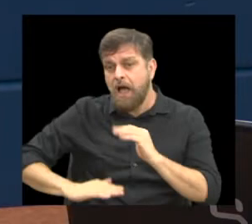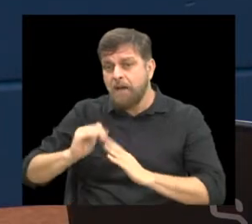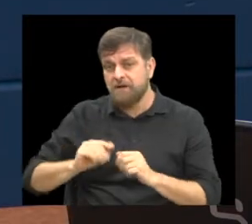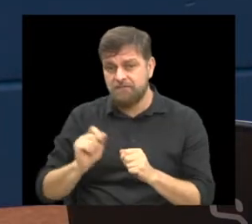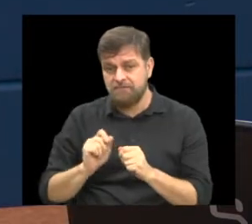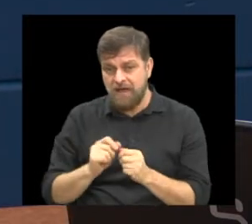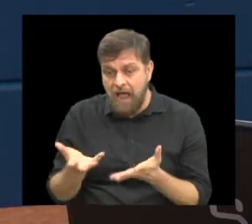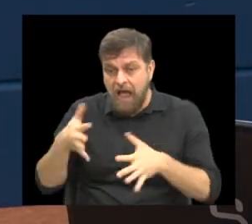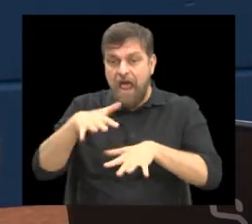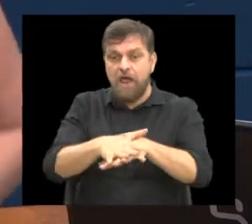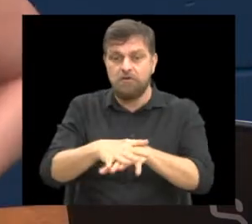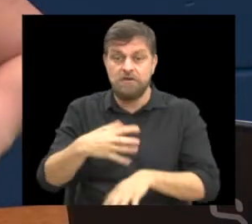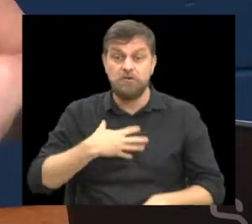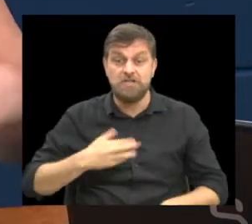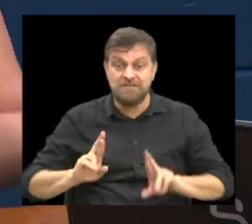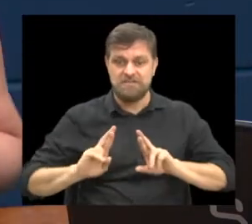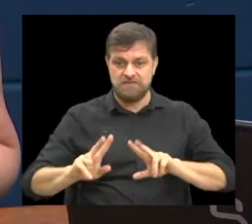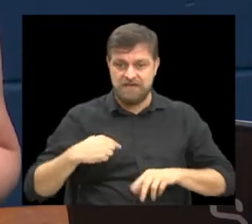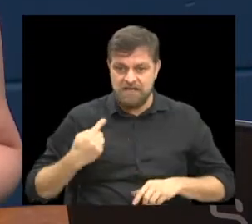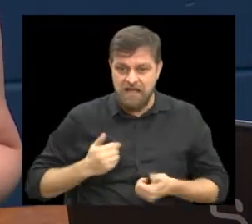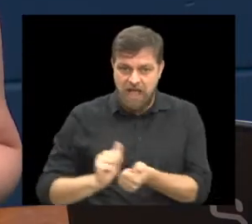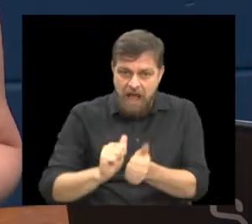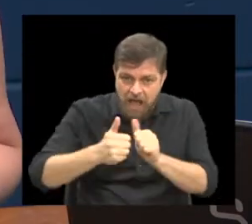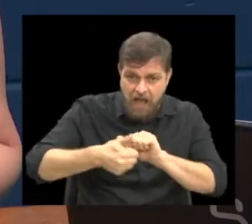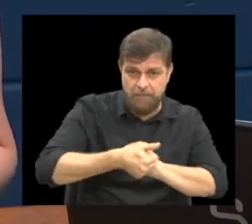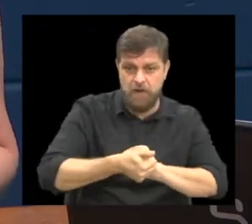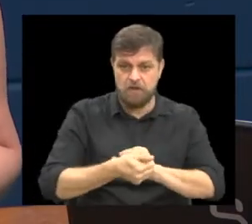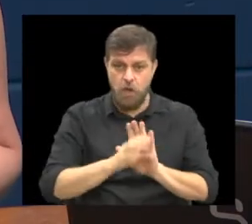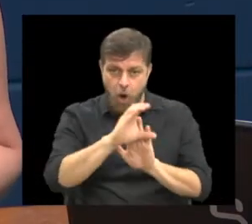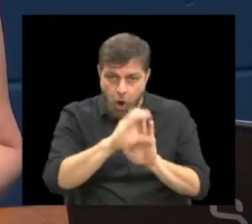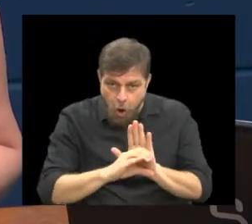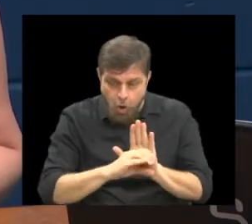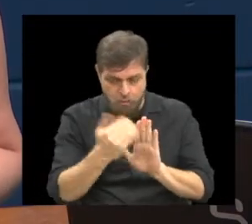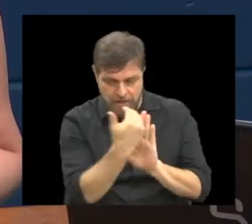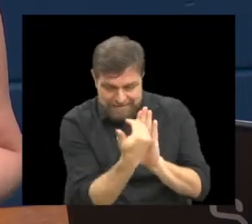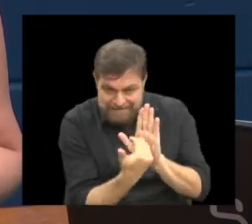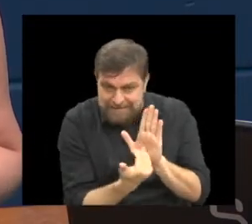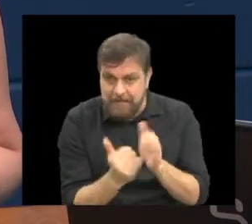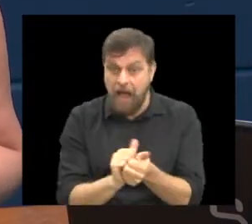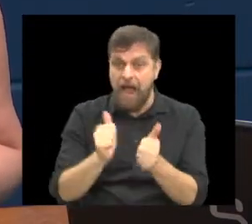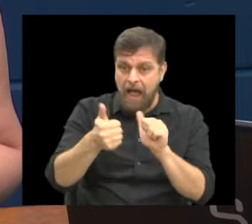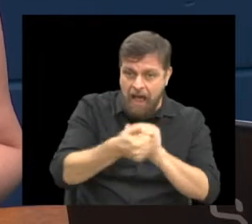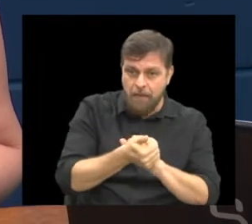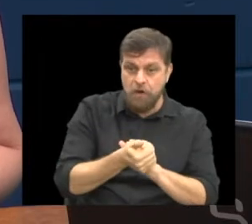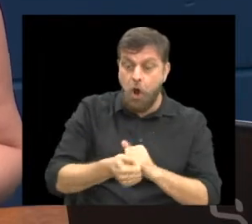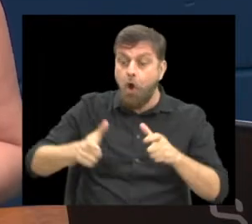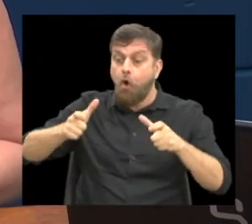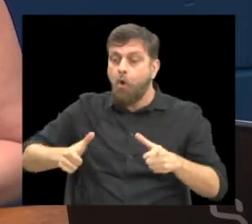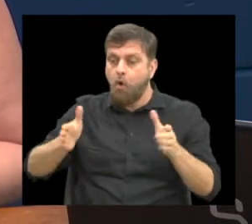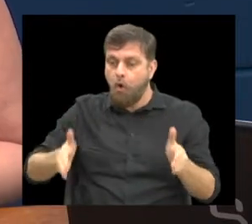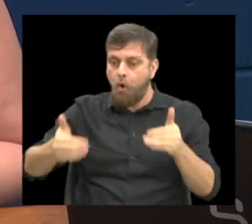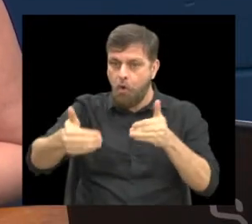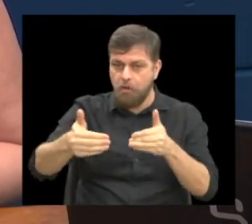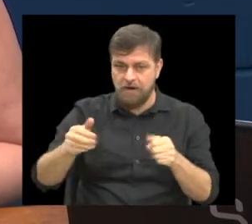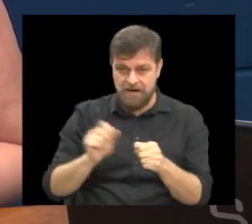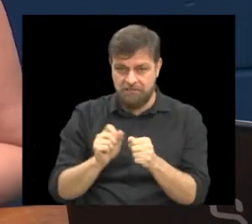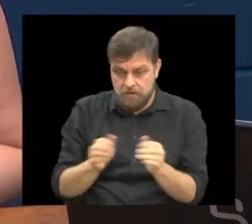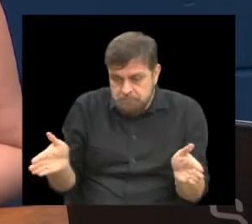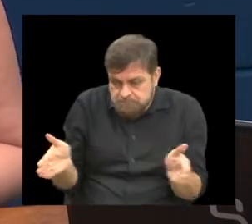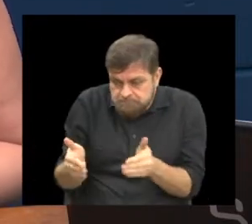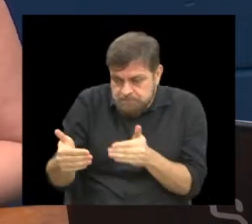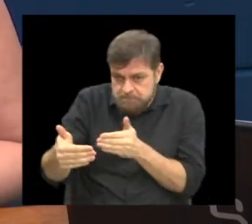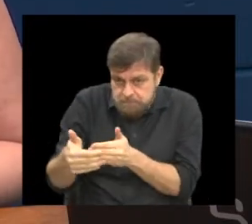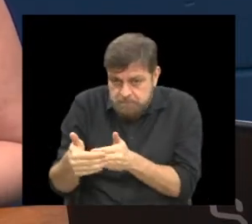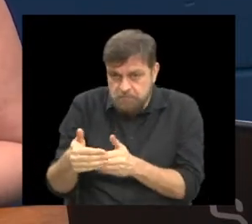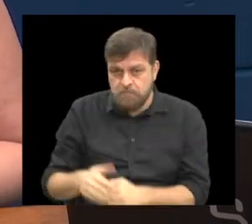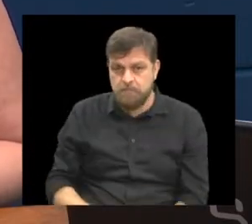inclusão diferenciada, ela faz uma adaptação do currículo, ela faz uma adaptação de espaço, ela reduz o espaço,